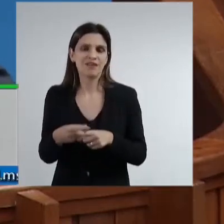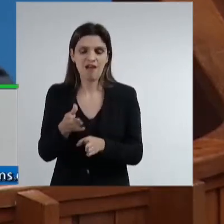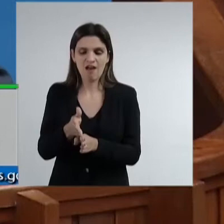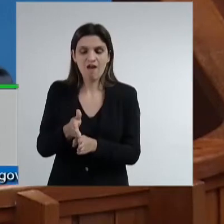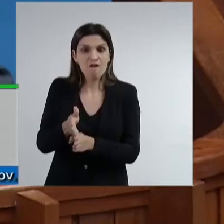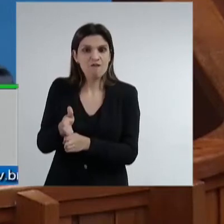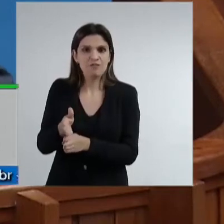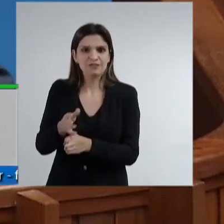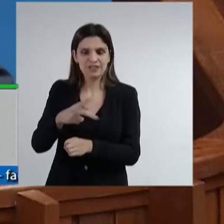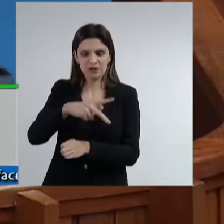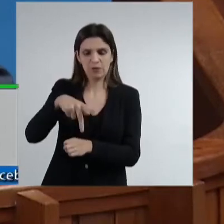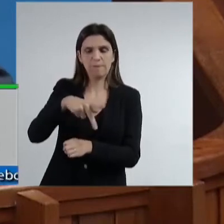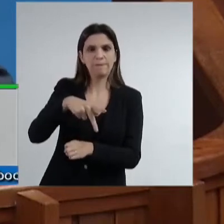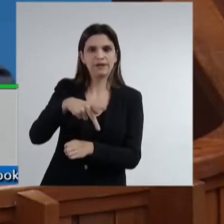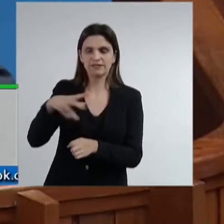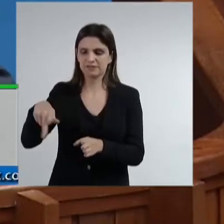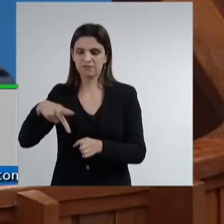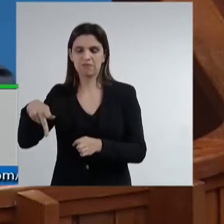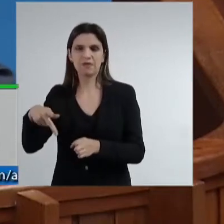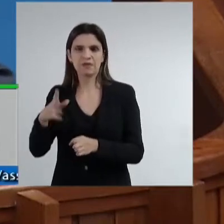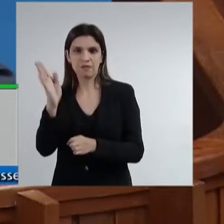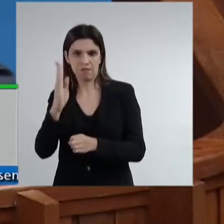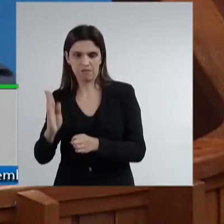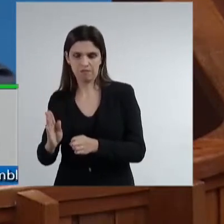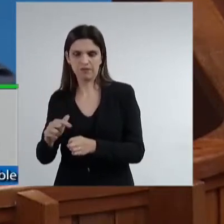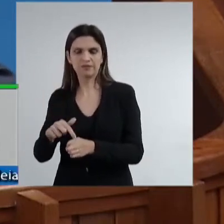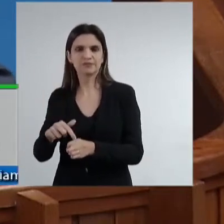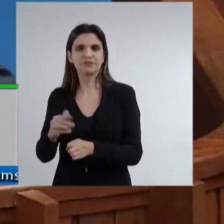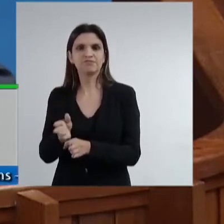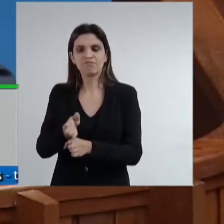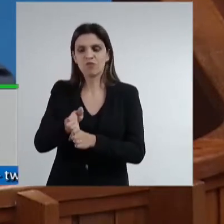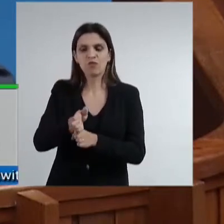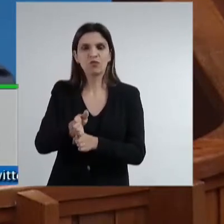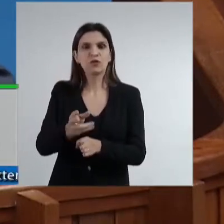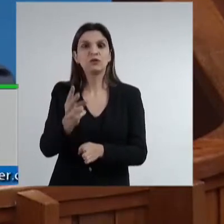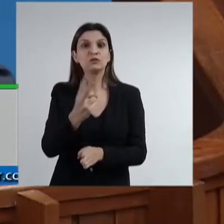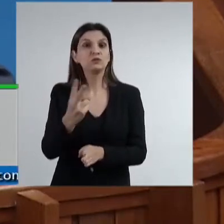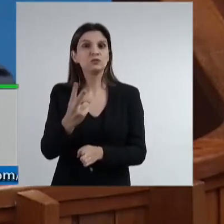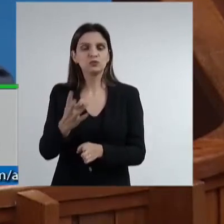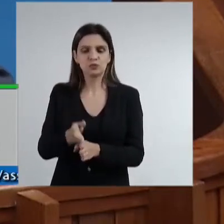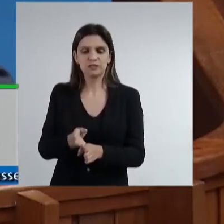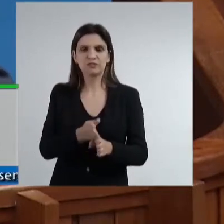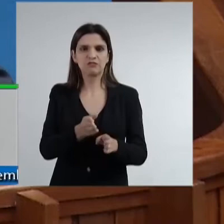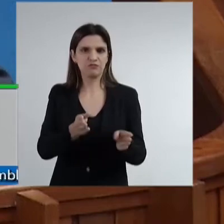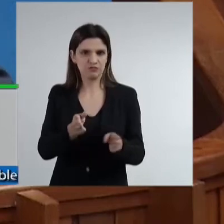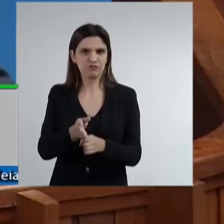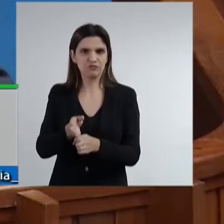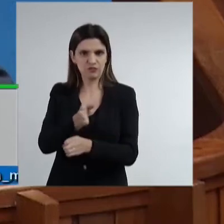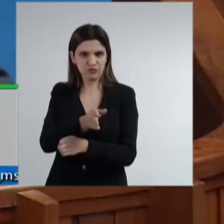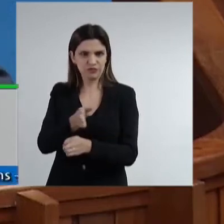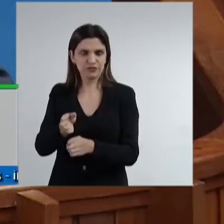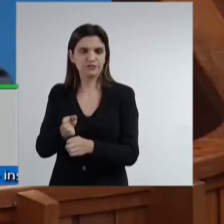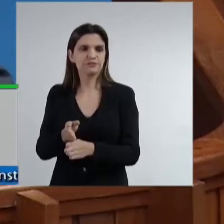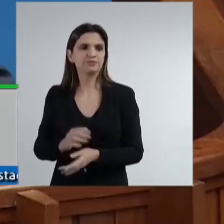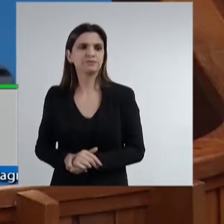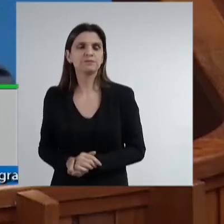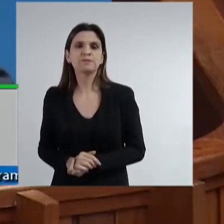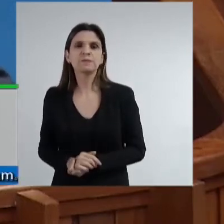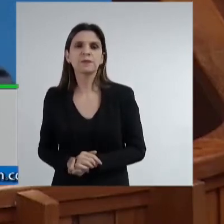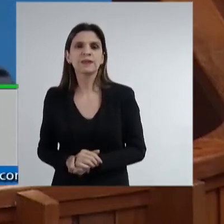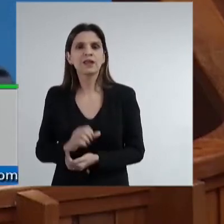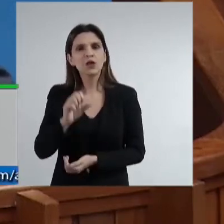receber, ao longo de 2019, deputado Pedro Kemp,